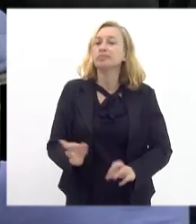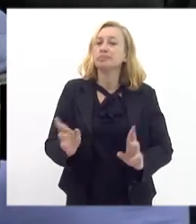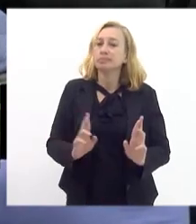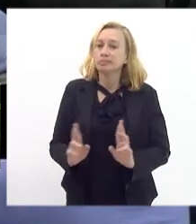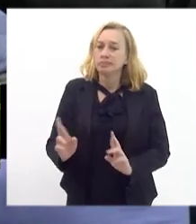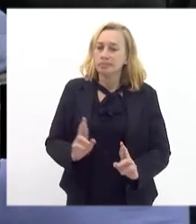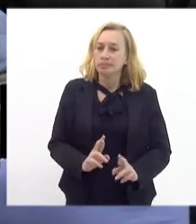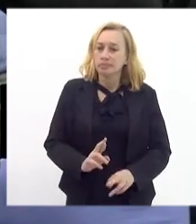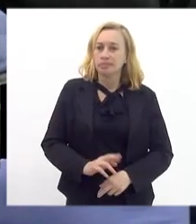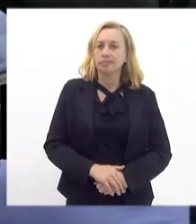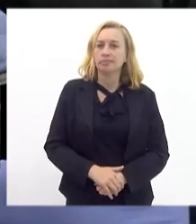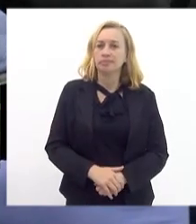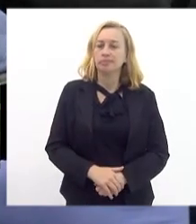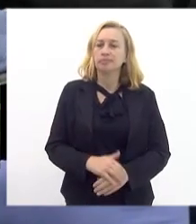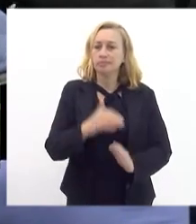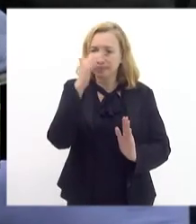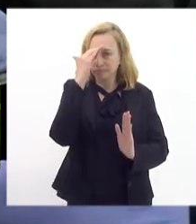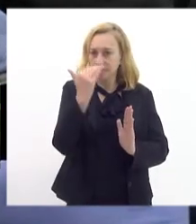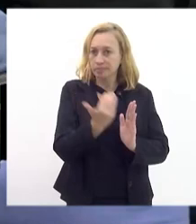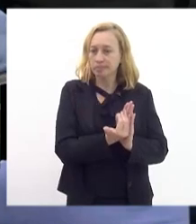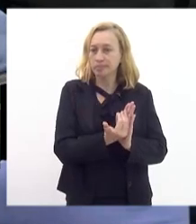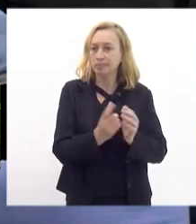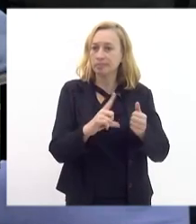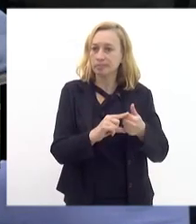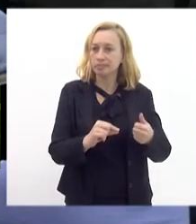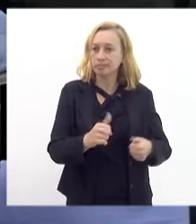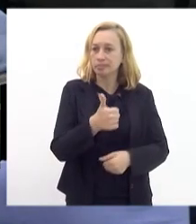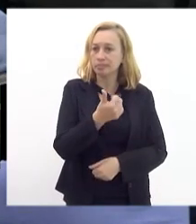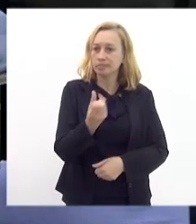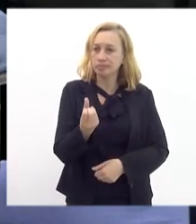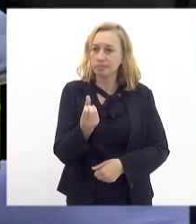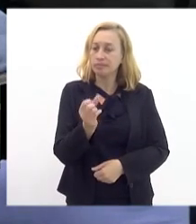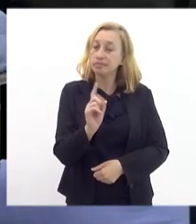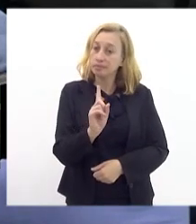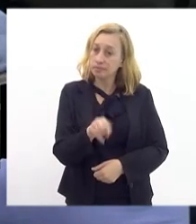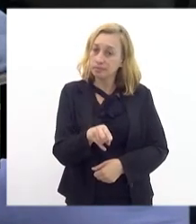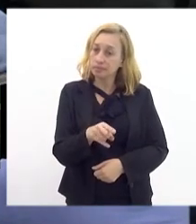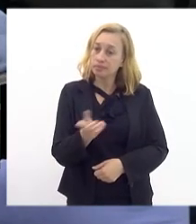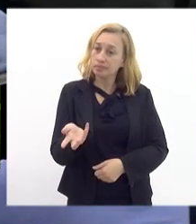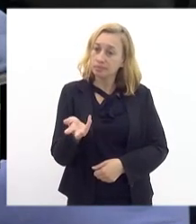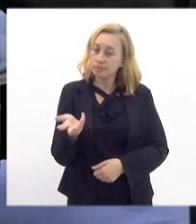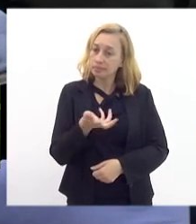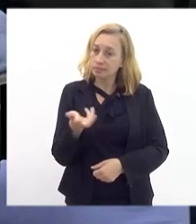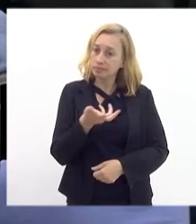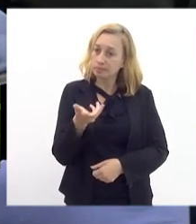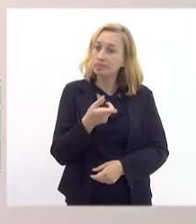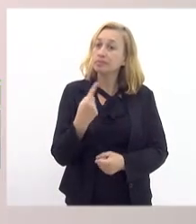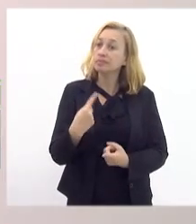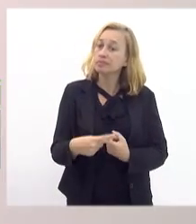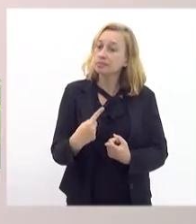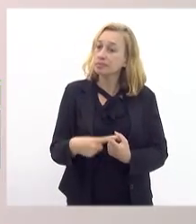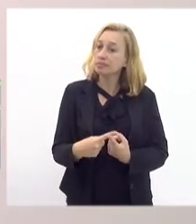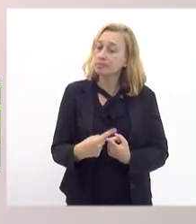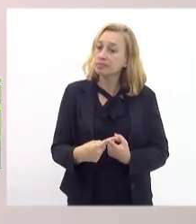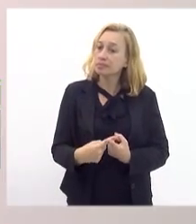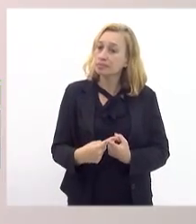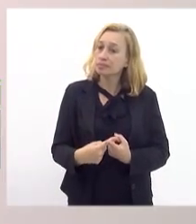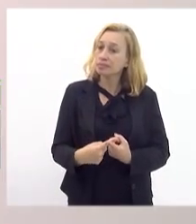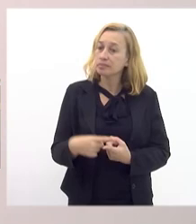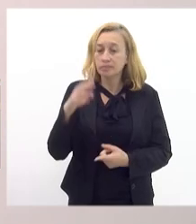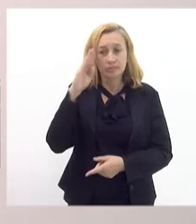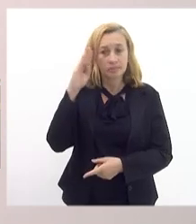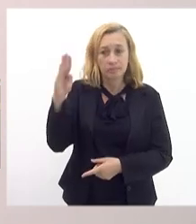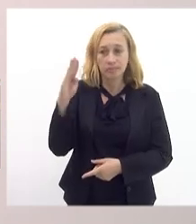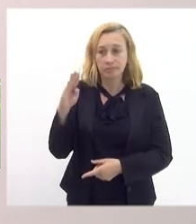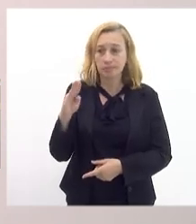à celeridade na verdade está cumprindo o artigo 16 do do céu ficar né então a gente está acelerando porque ela tem